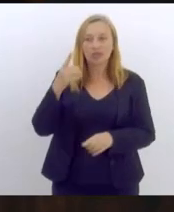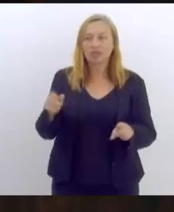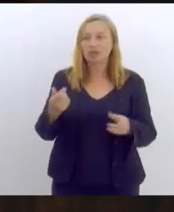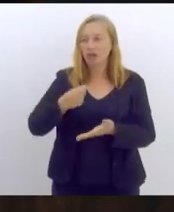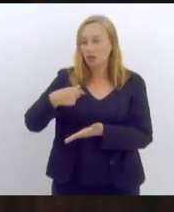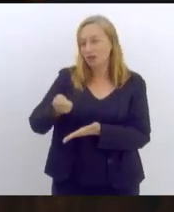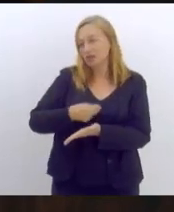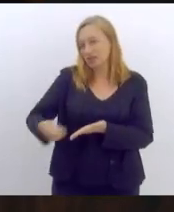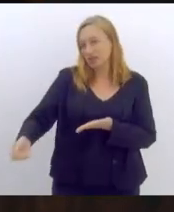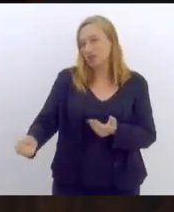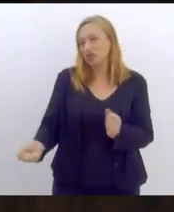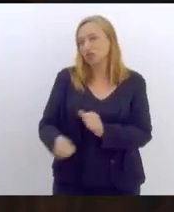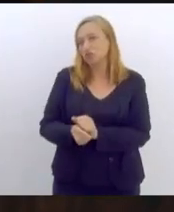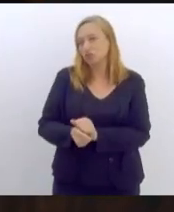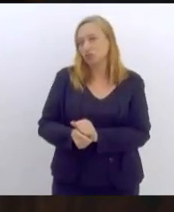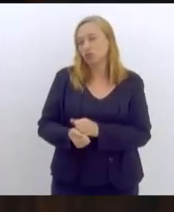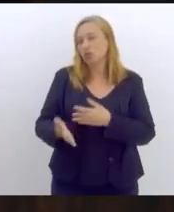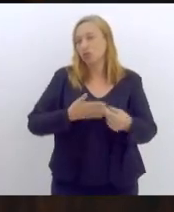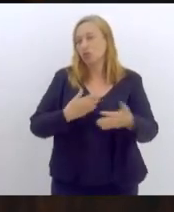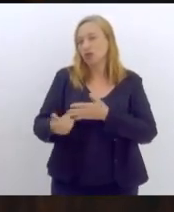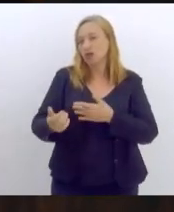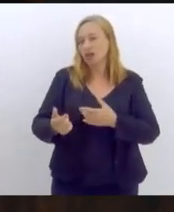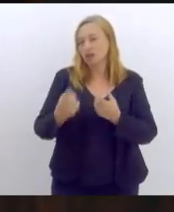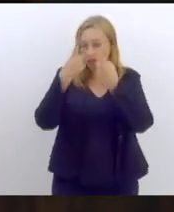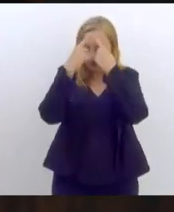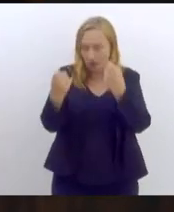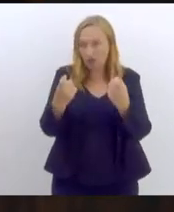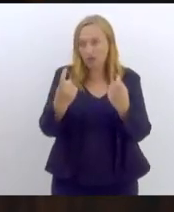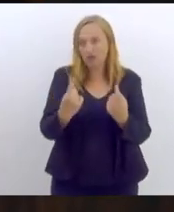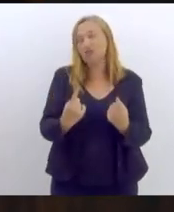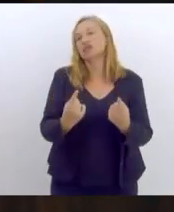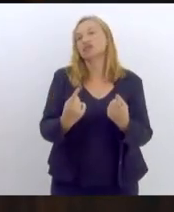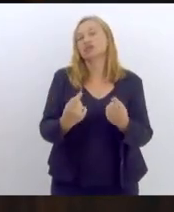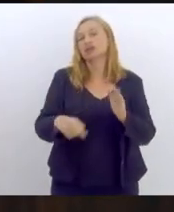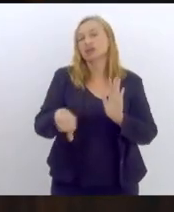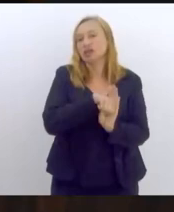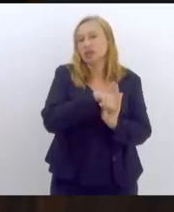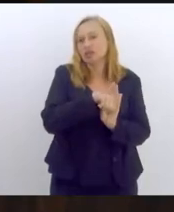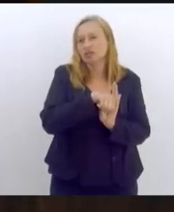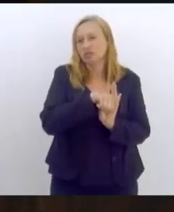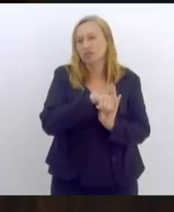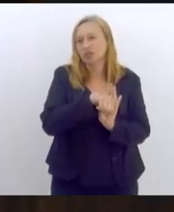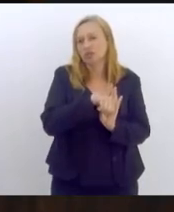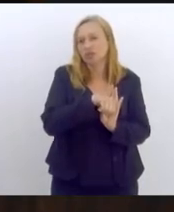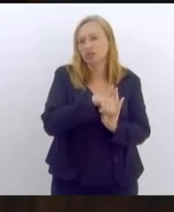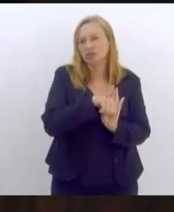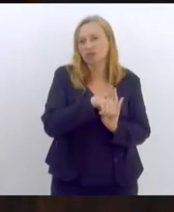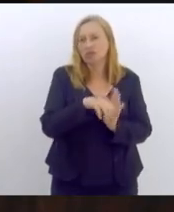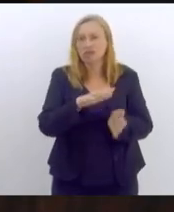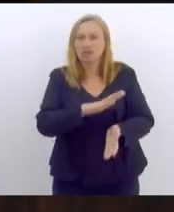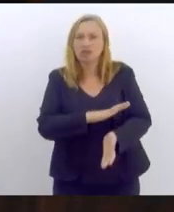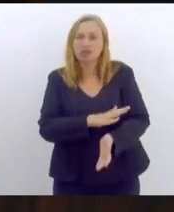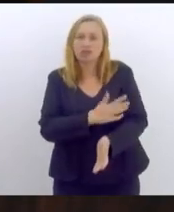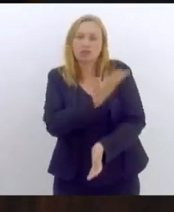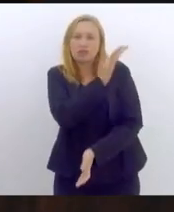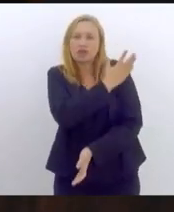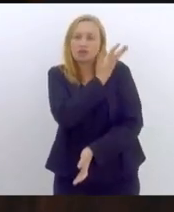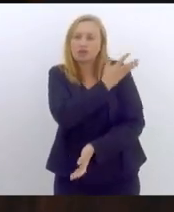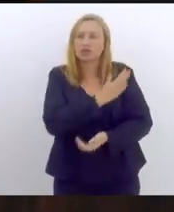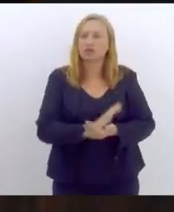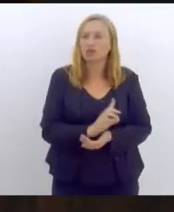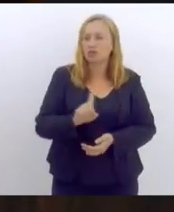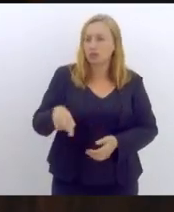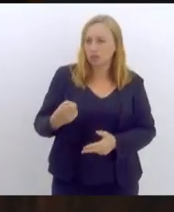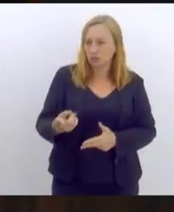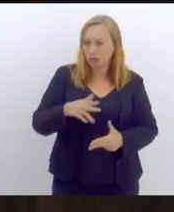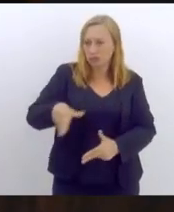junto. Sou contra qualquer ato violento, criminoso e de preconceito. Próximo